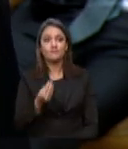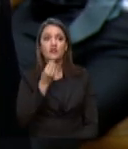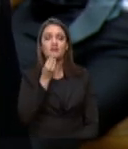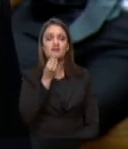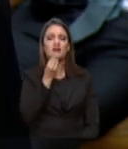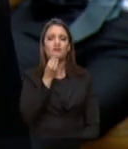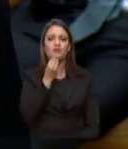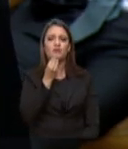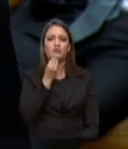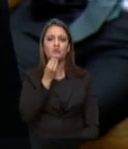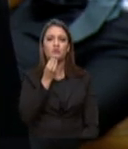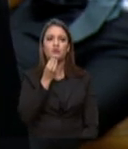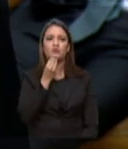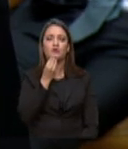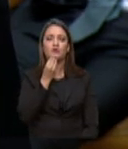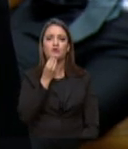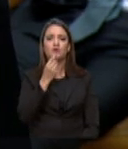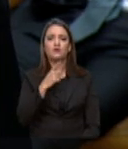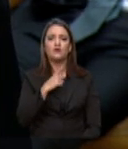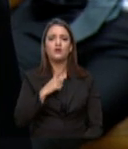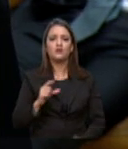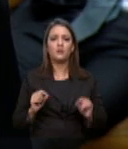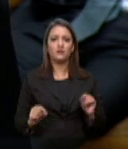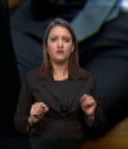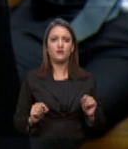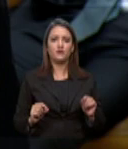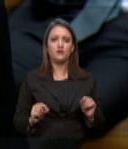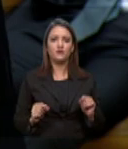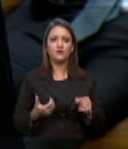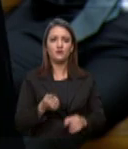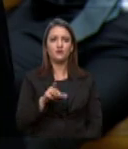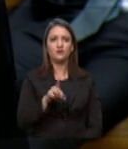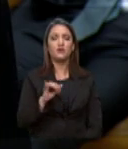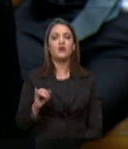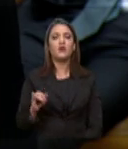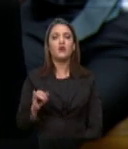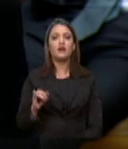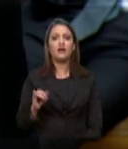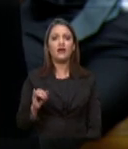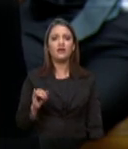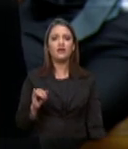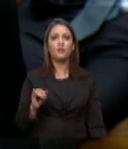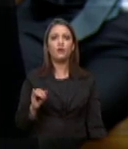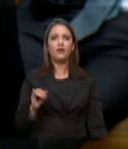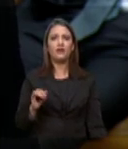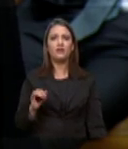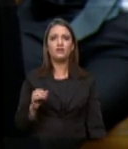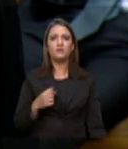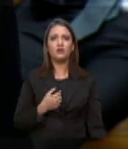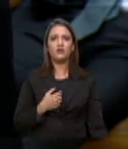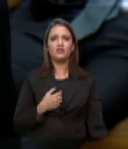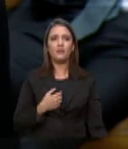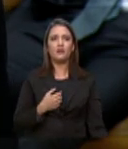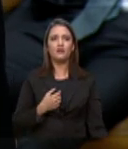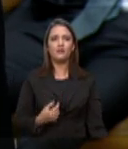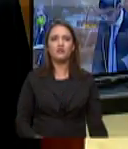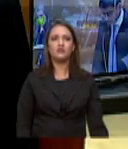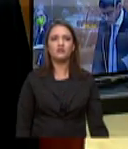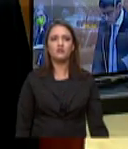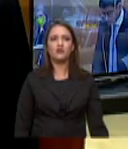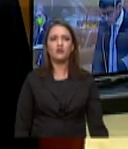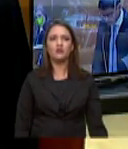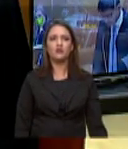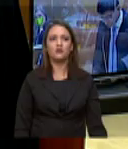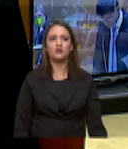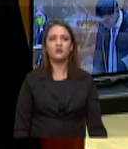corte recentemente na DI 7101, de relatoria do eminente ministro André Mendonça. Portanto,